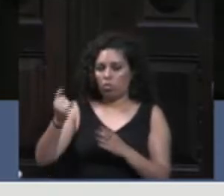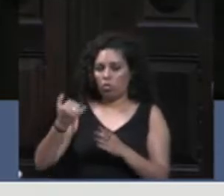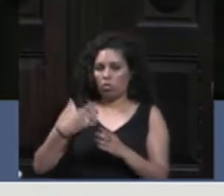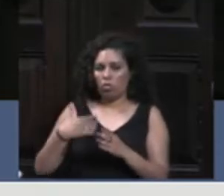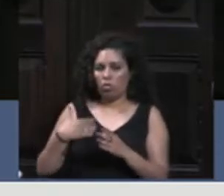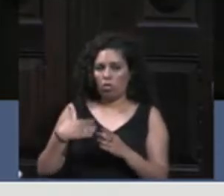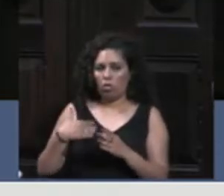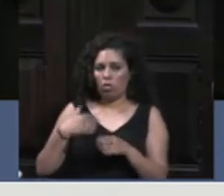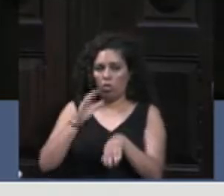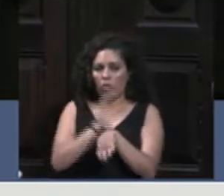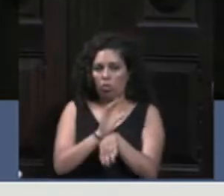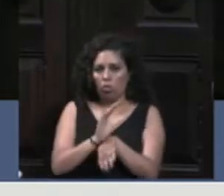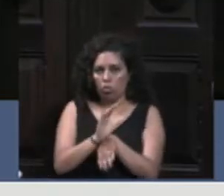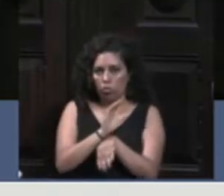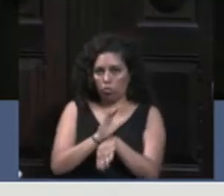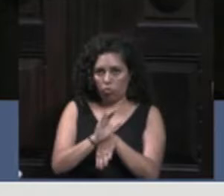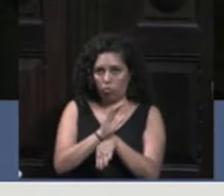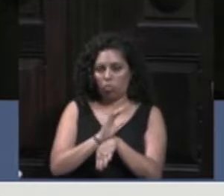parecer é pela